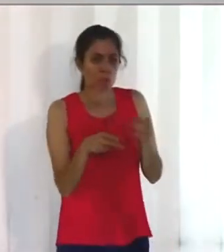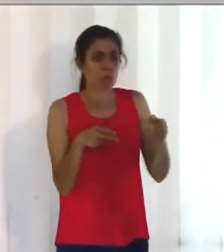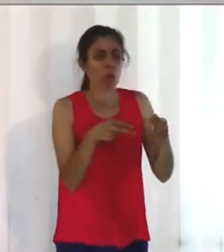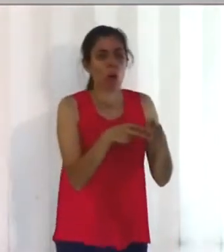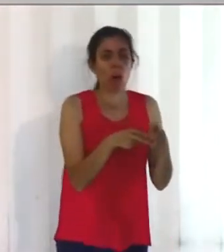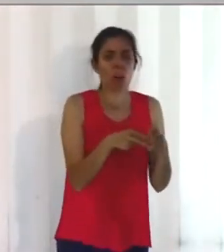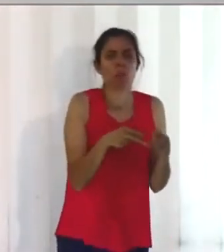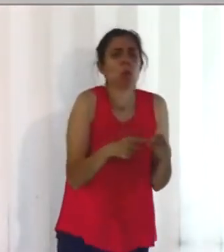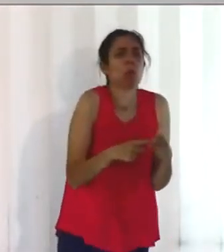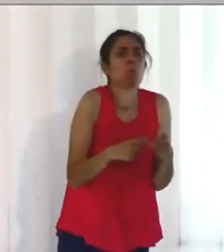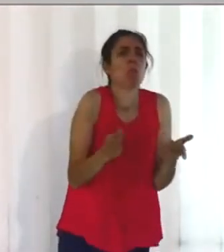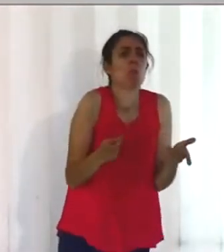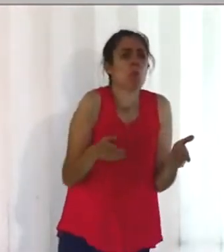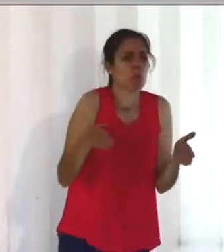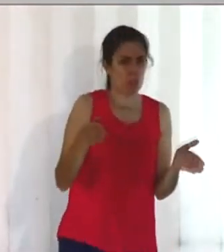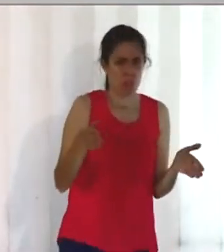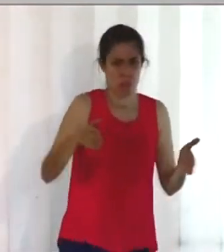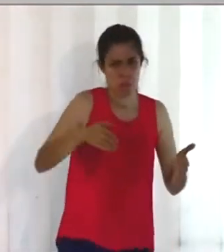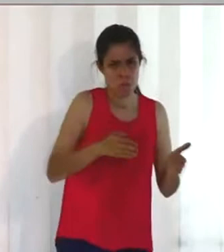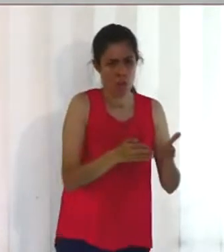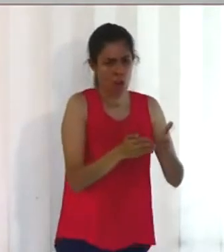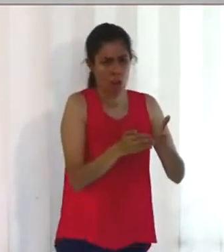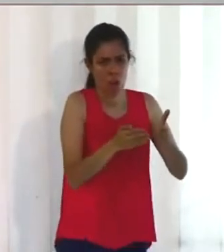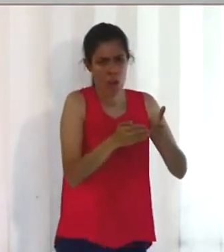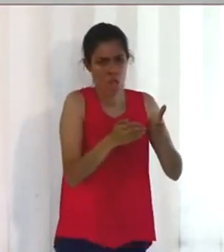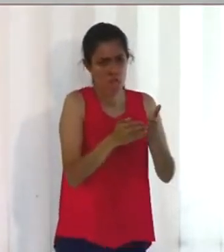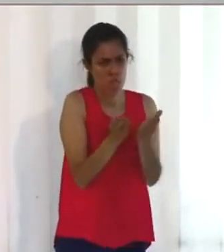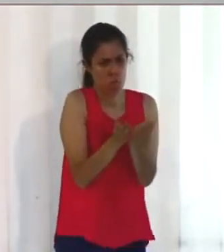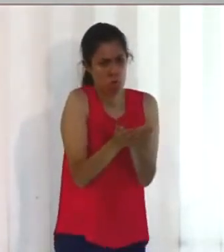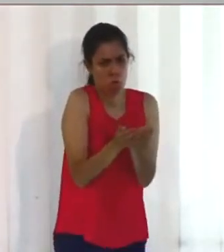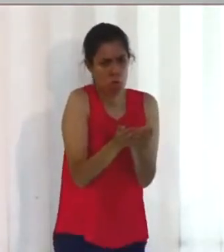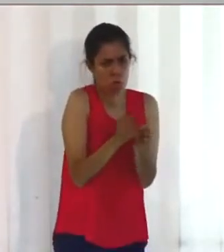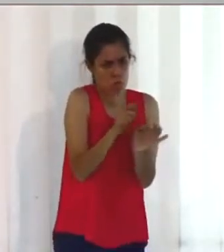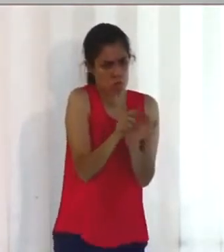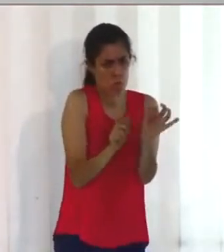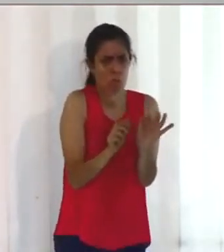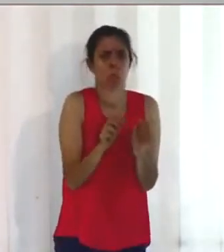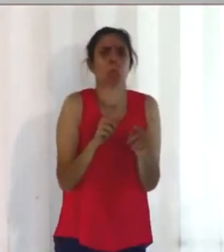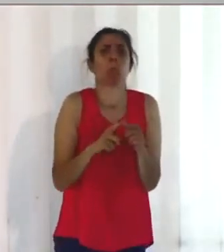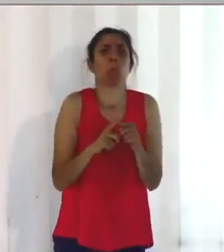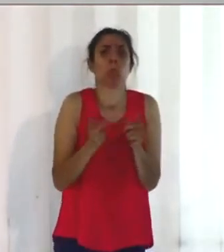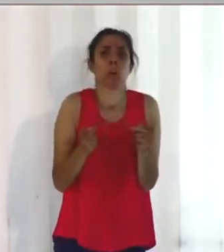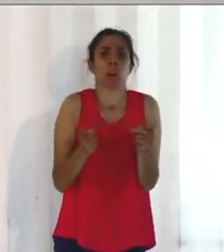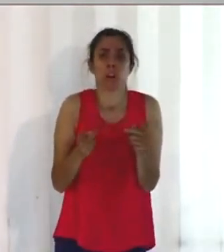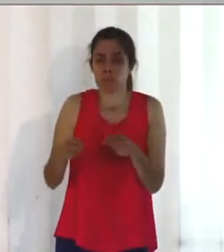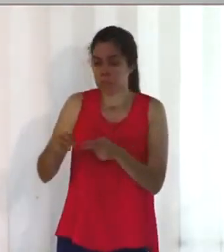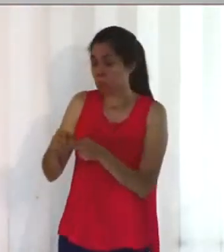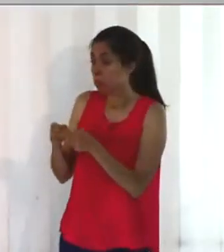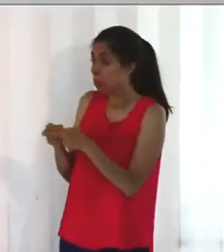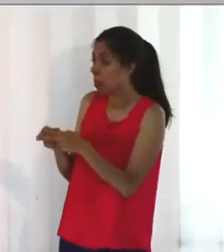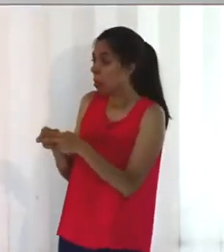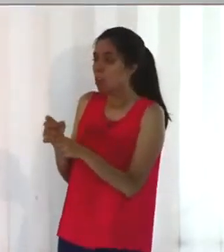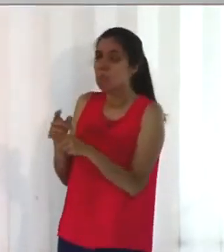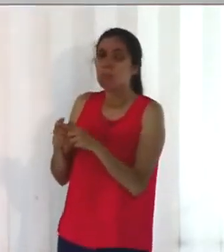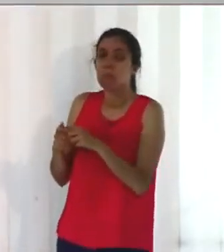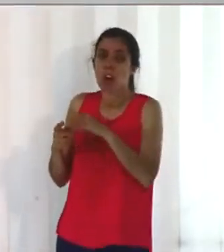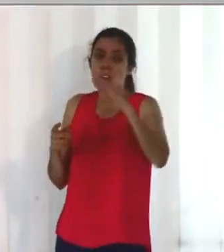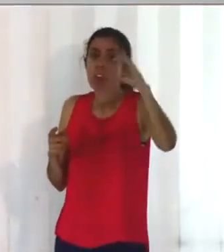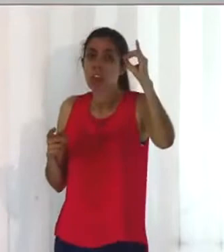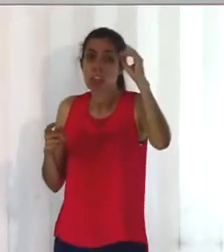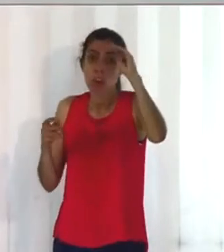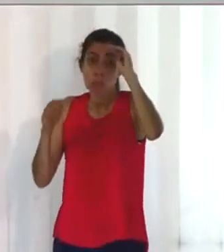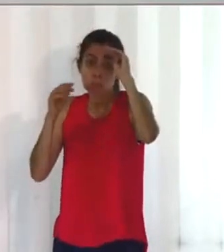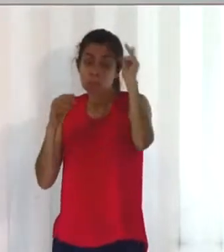porque em determinado dia, tudo isso aqui vai ser coberto de água. E então, o riso zombeteiro de todas as pessoas: quem